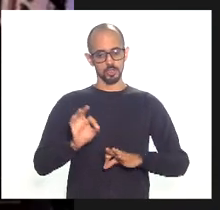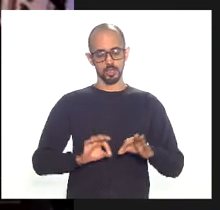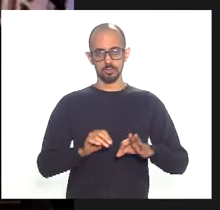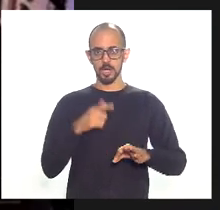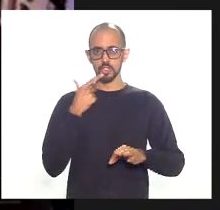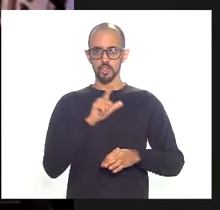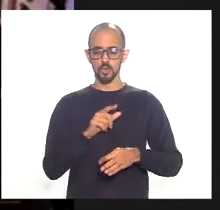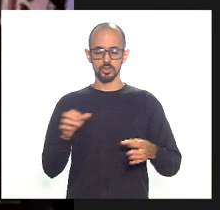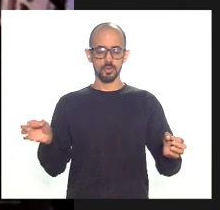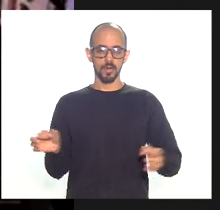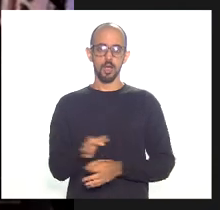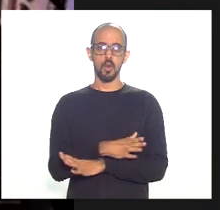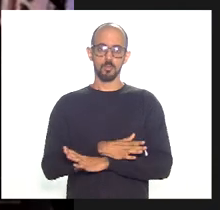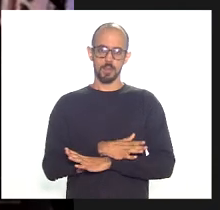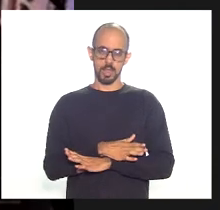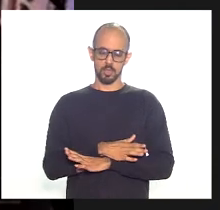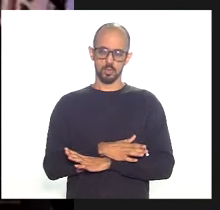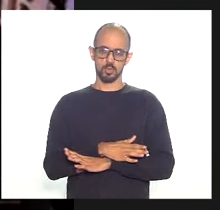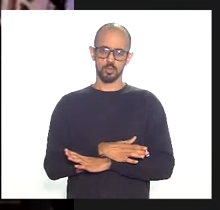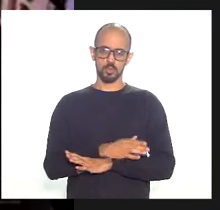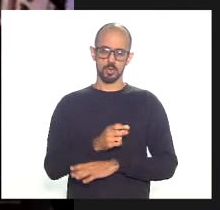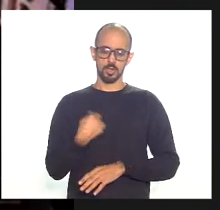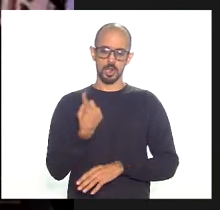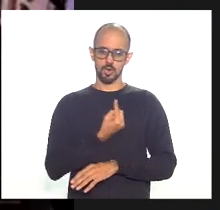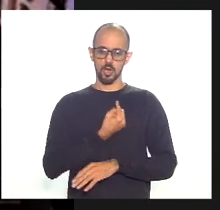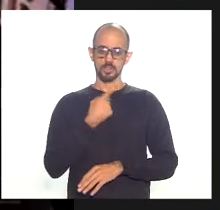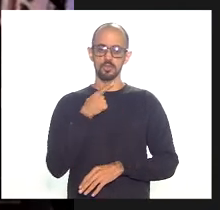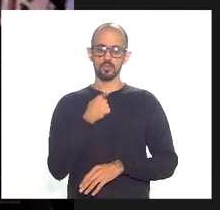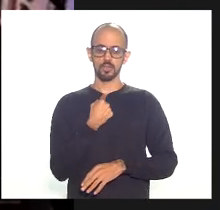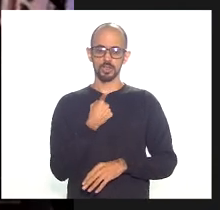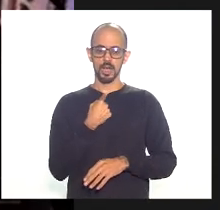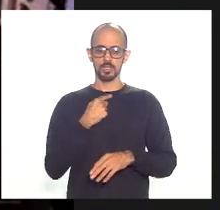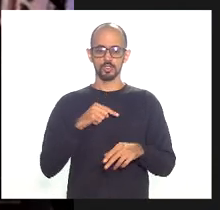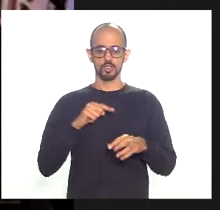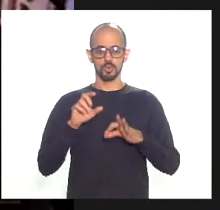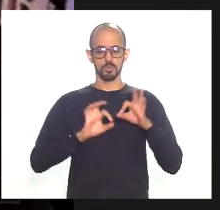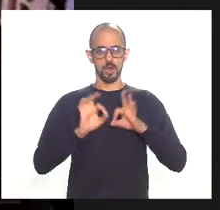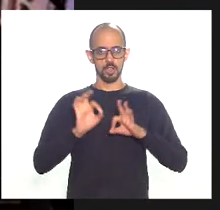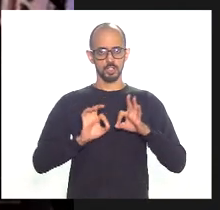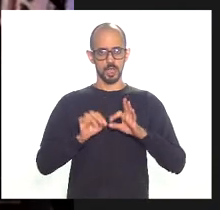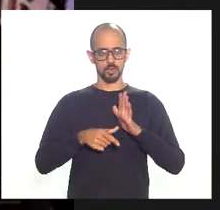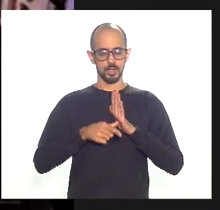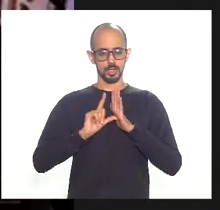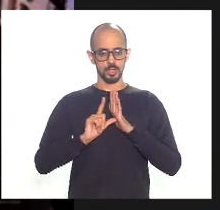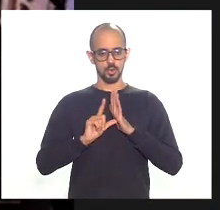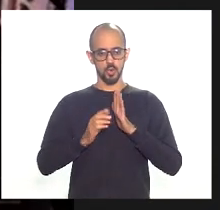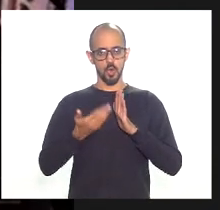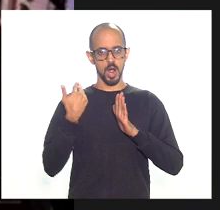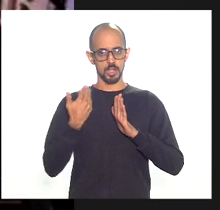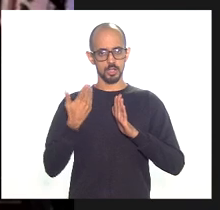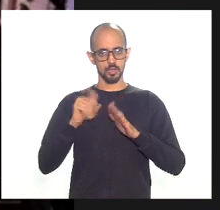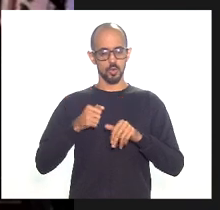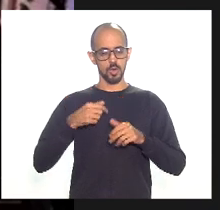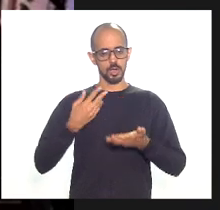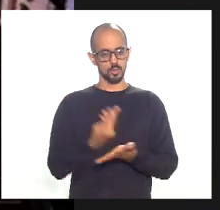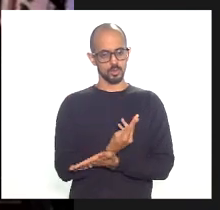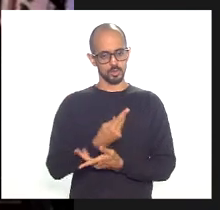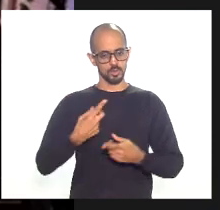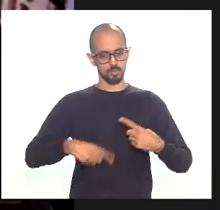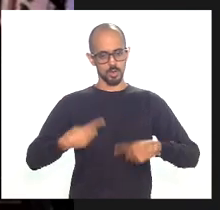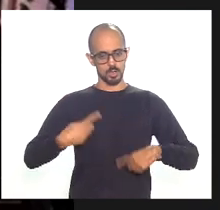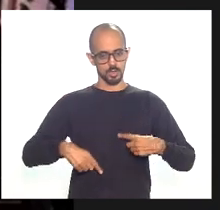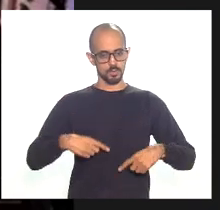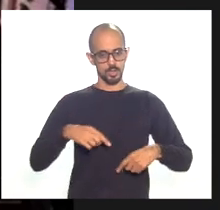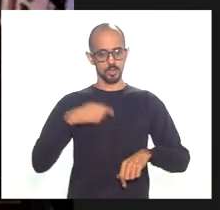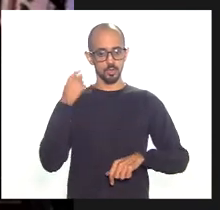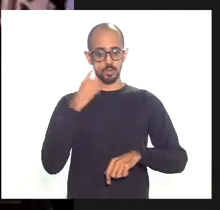mais completo possível. Porque a nossa intenção, como no projeto anterior que houve a polêmica, e o deputado Carlos